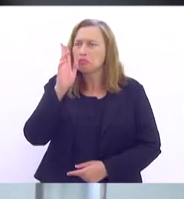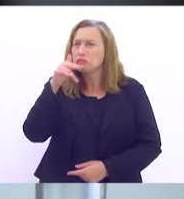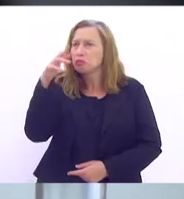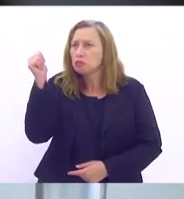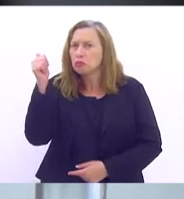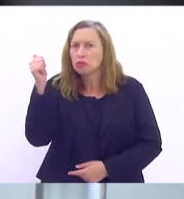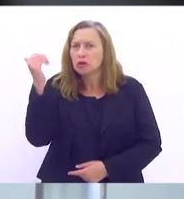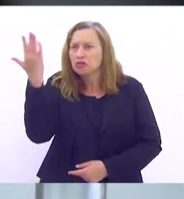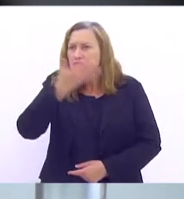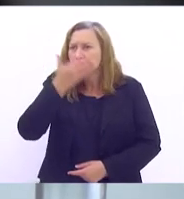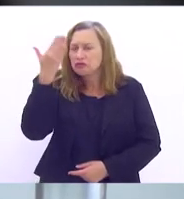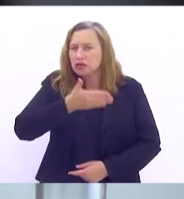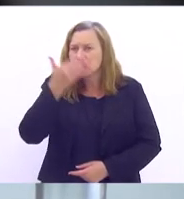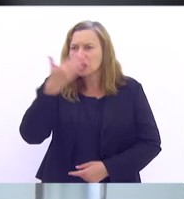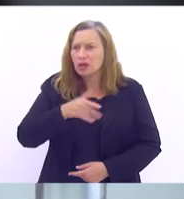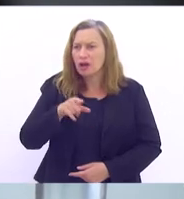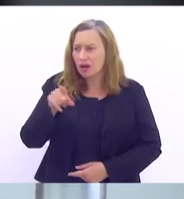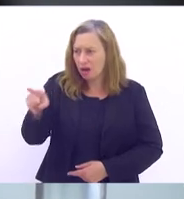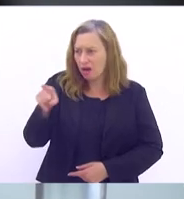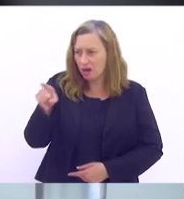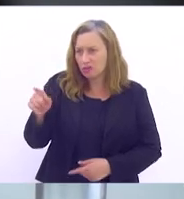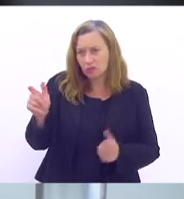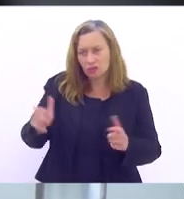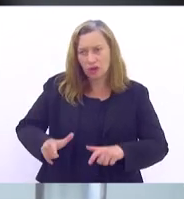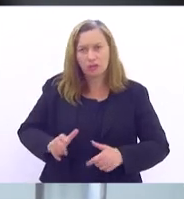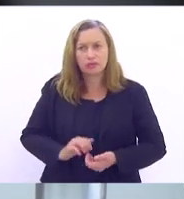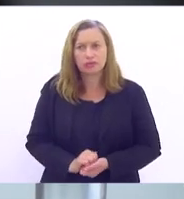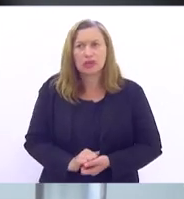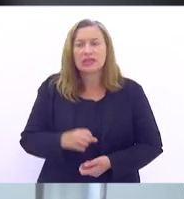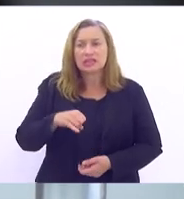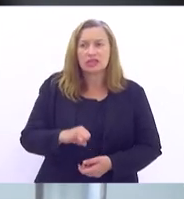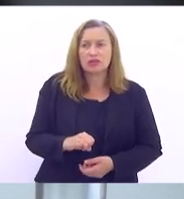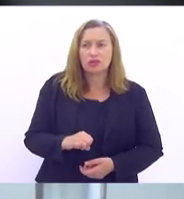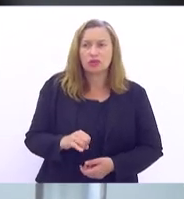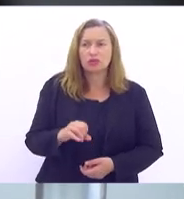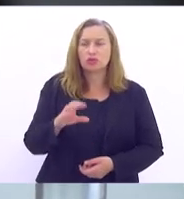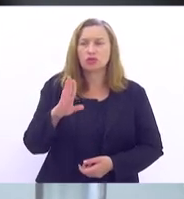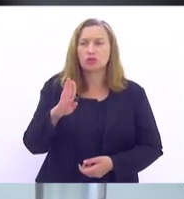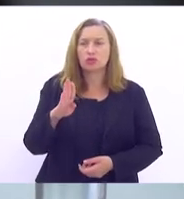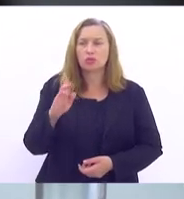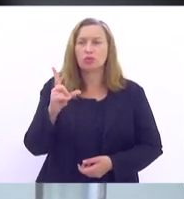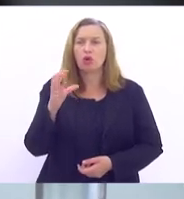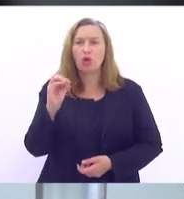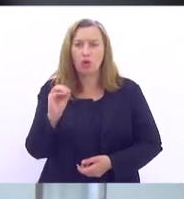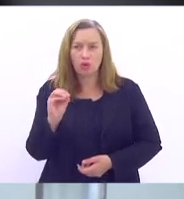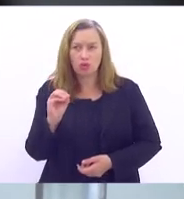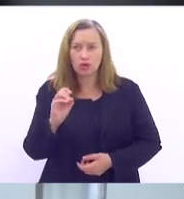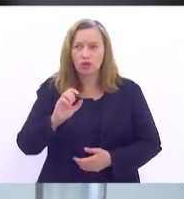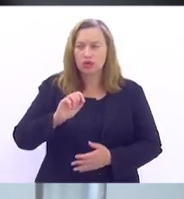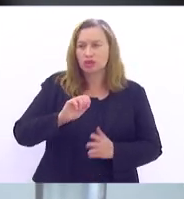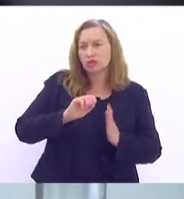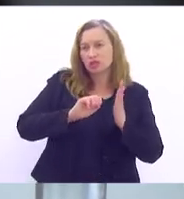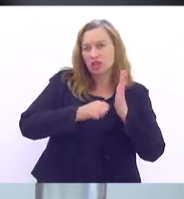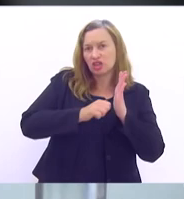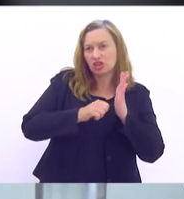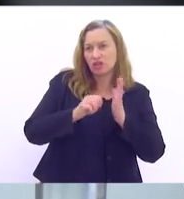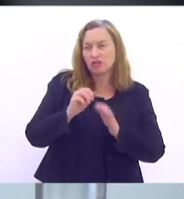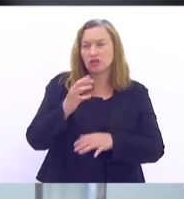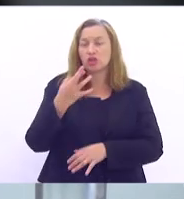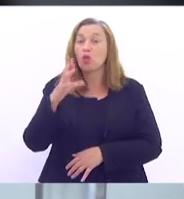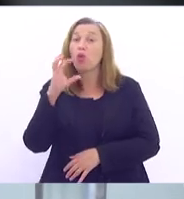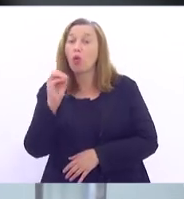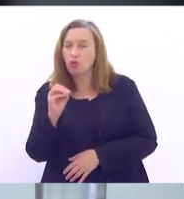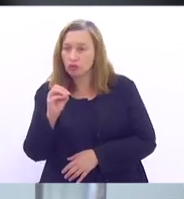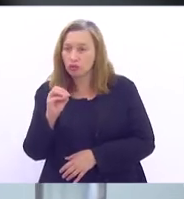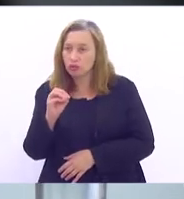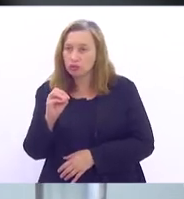no engenho de dentro. Se fosse o bloco da Chave de Ouro, que desfilava quarta-feira de cinza, no